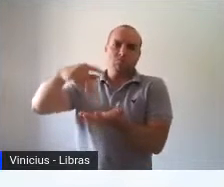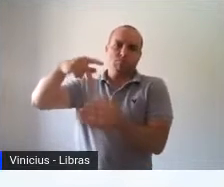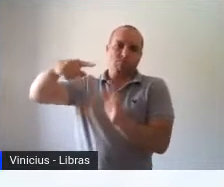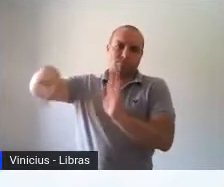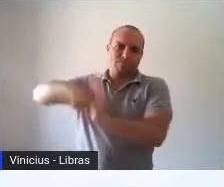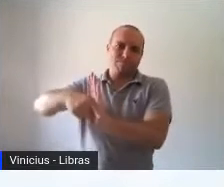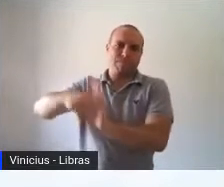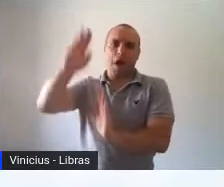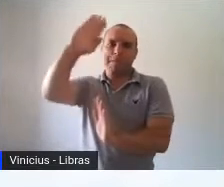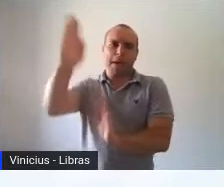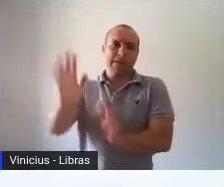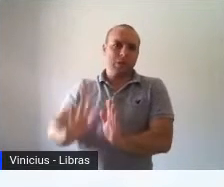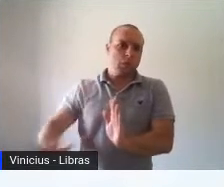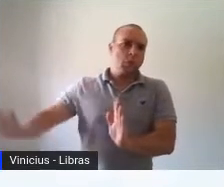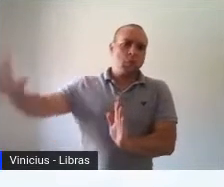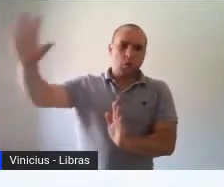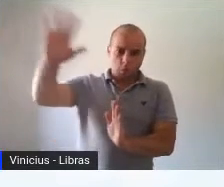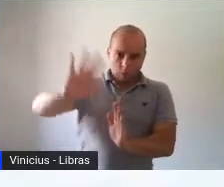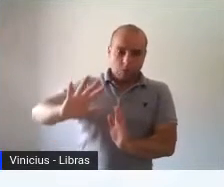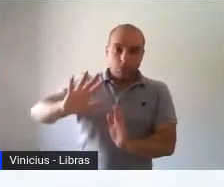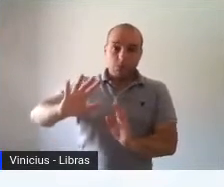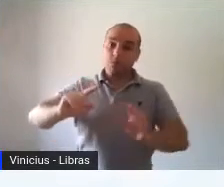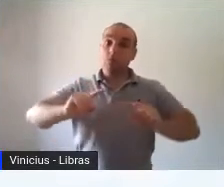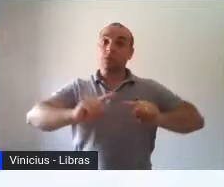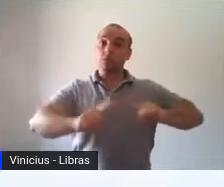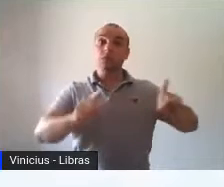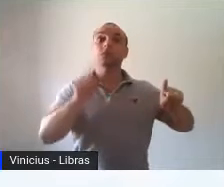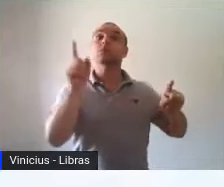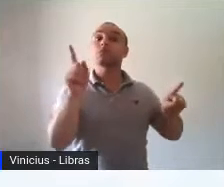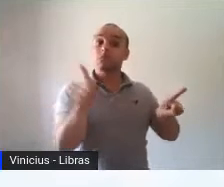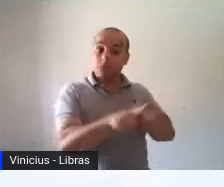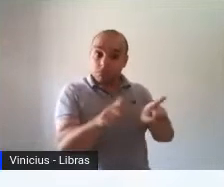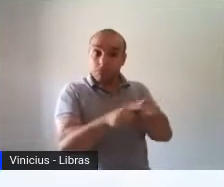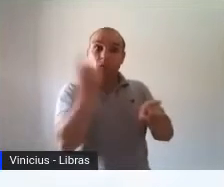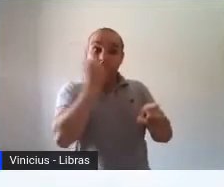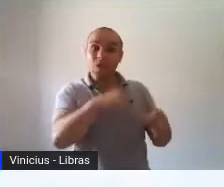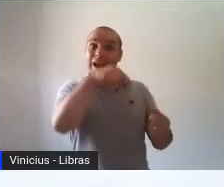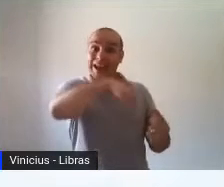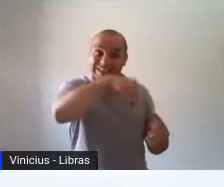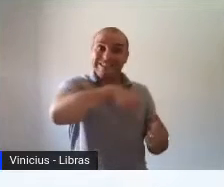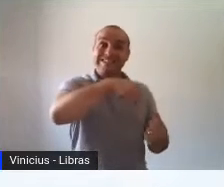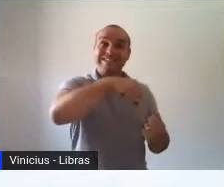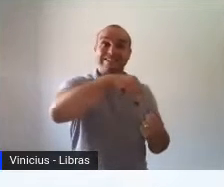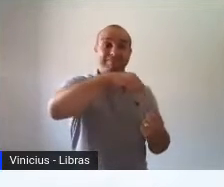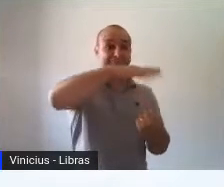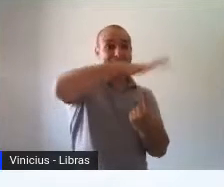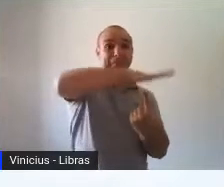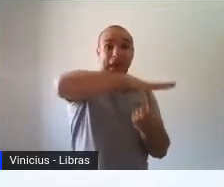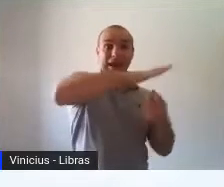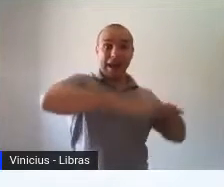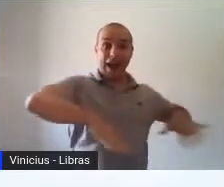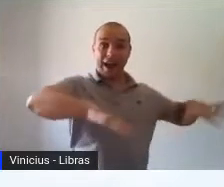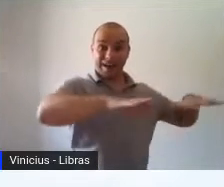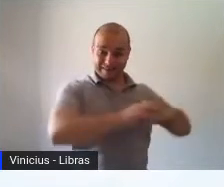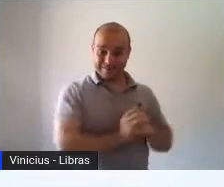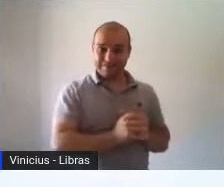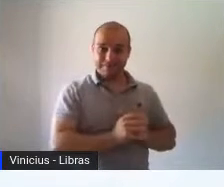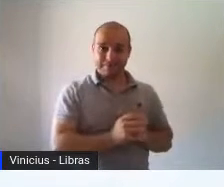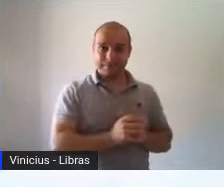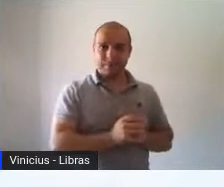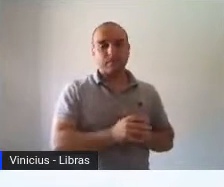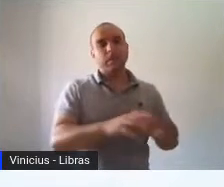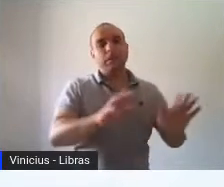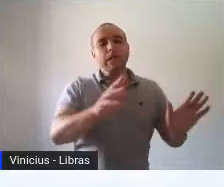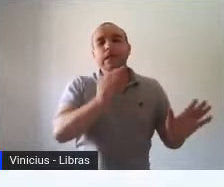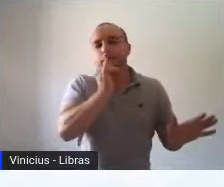base no PIB de 2 anos atrás. E também a gente conseguiu, na época, colocar uma cláusula que, mesmo